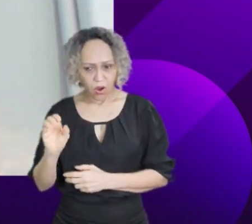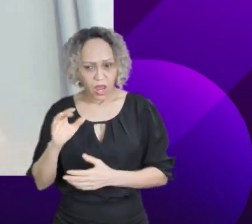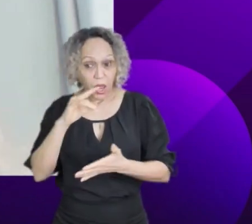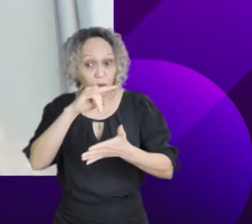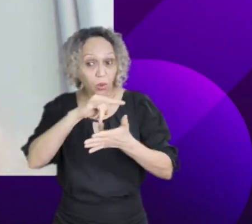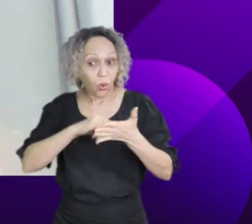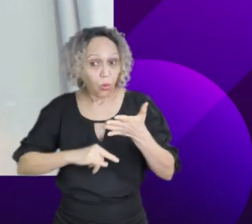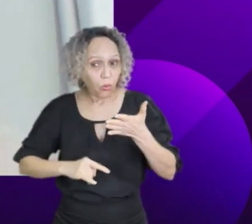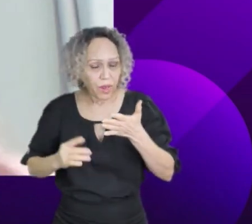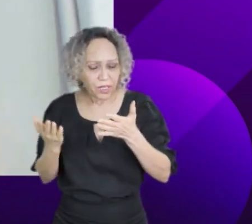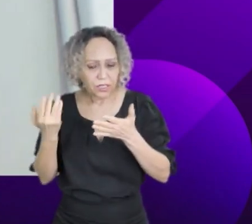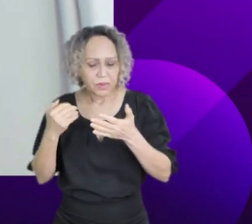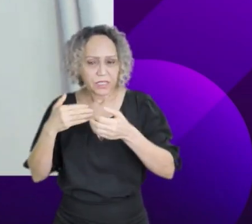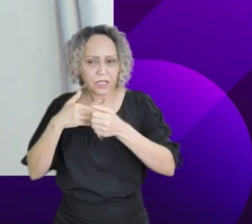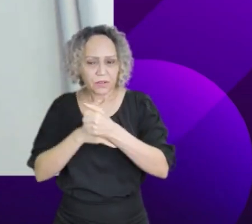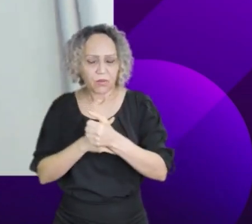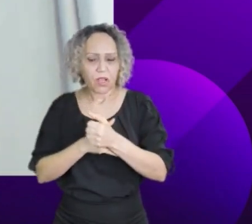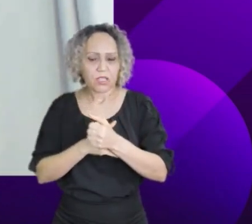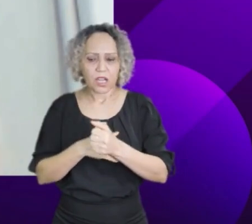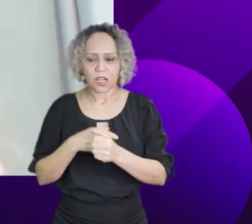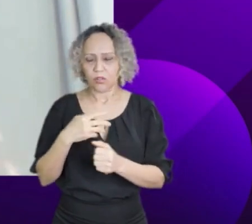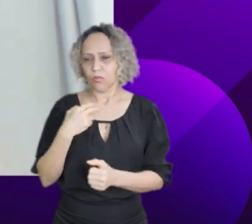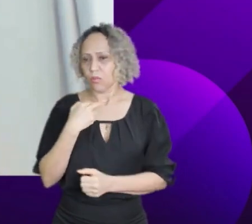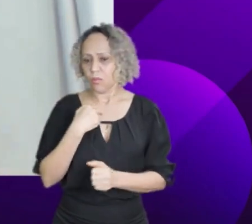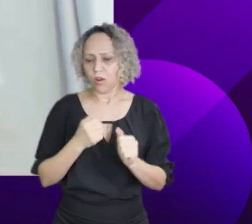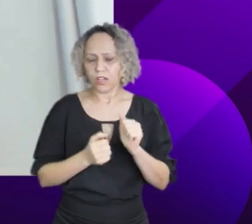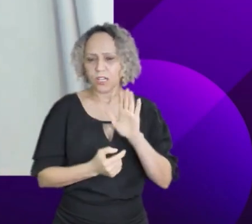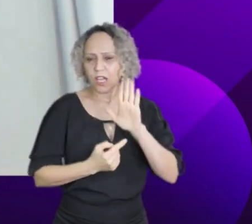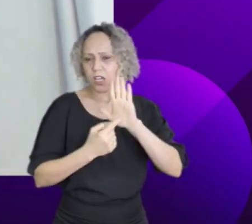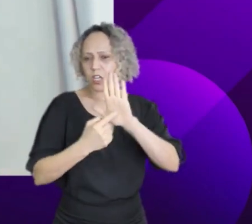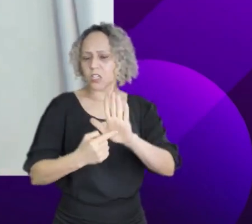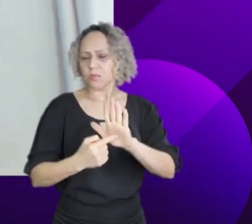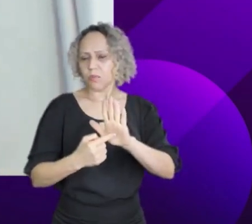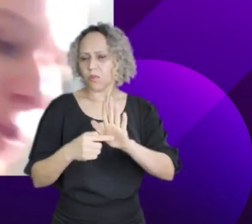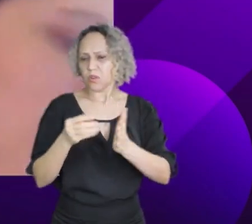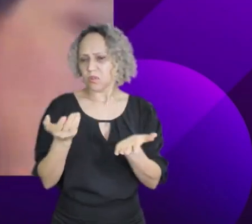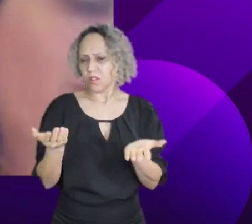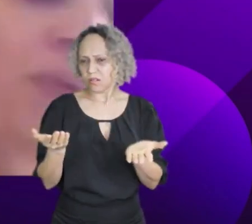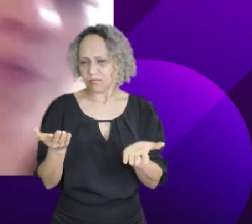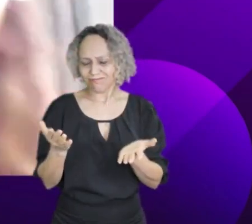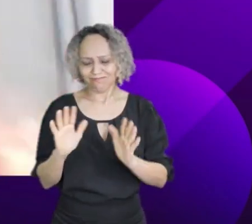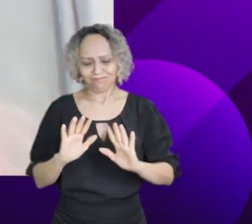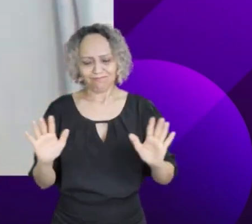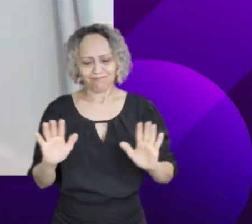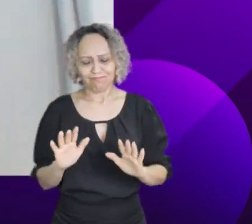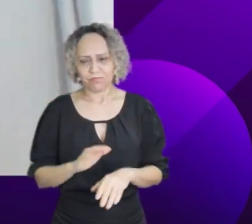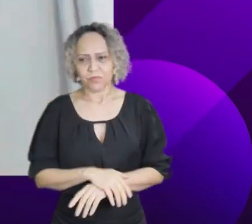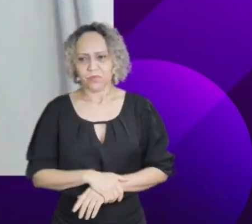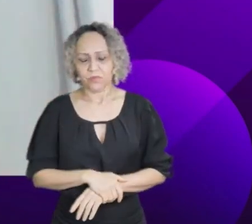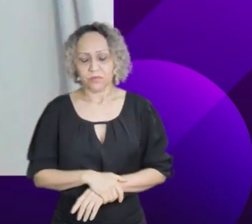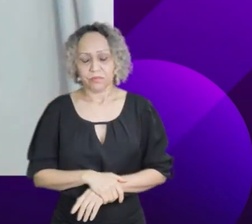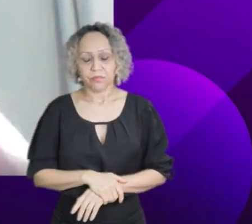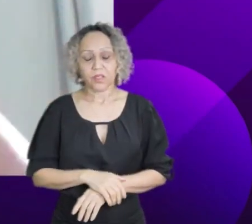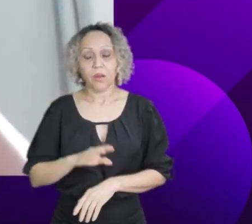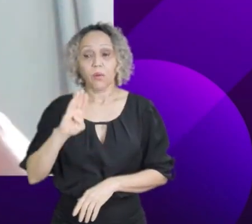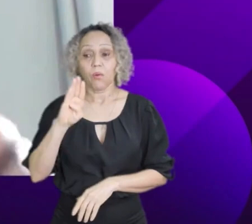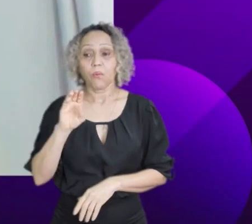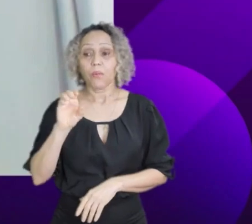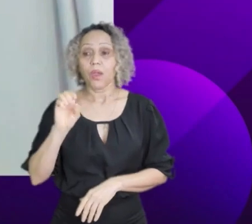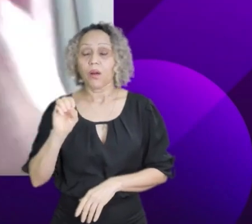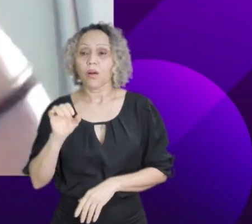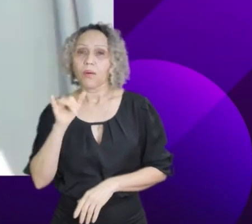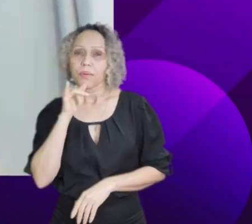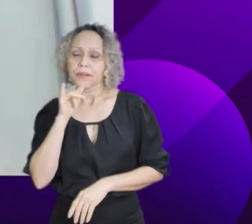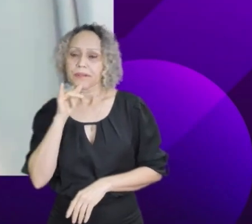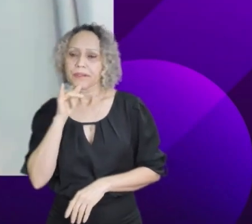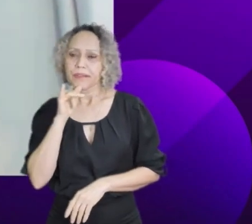consiga realmente ver o boletim de ocorrência. E quando a gente tem acesso, quando é um boletim de ocorrência, por exemplo, de um